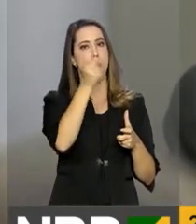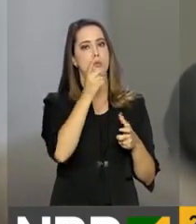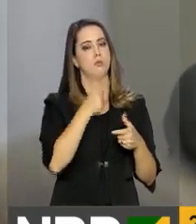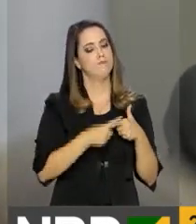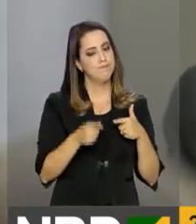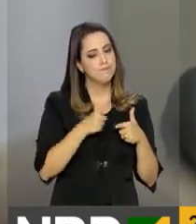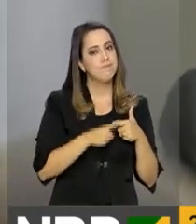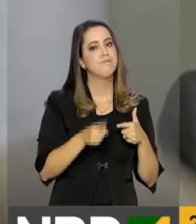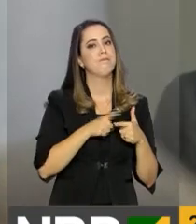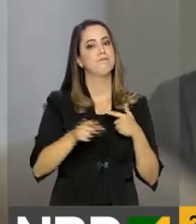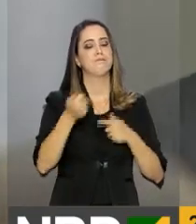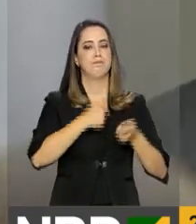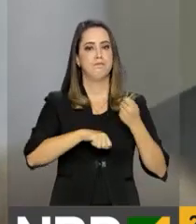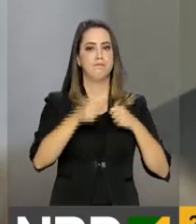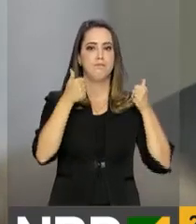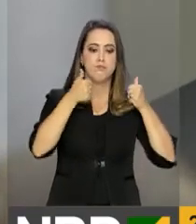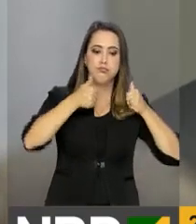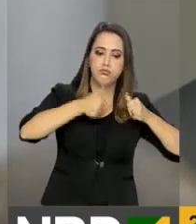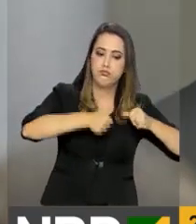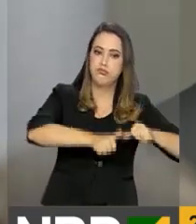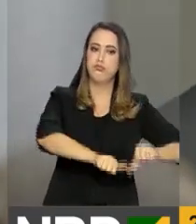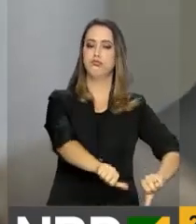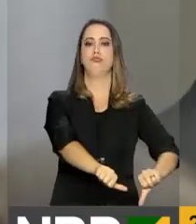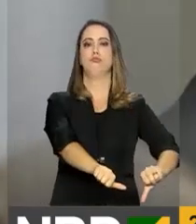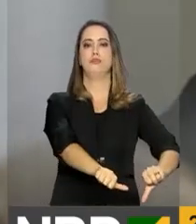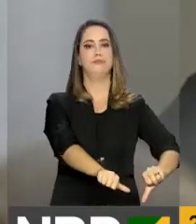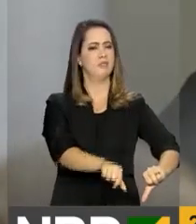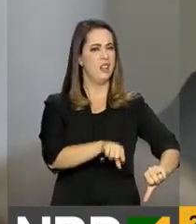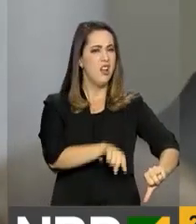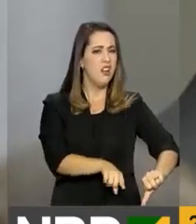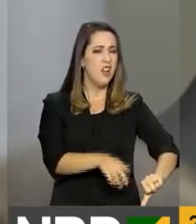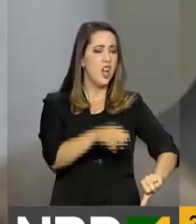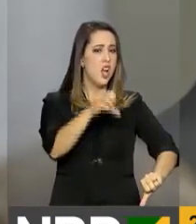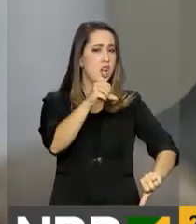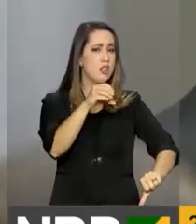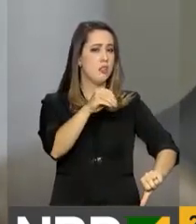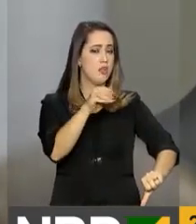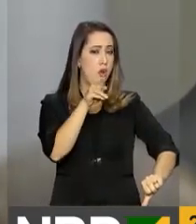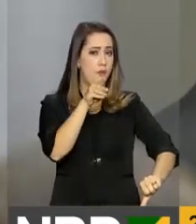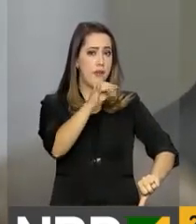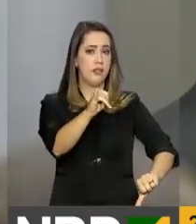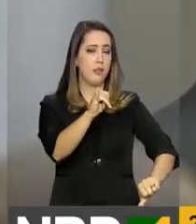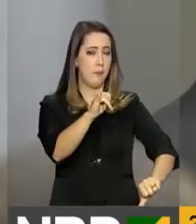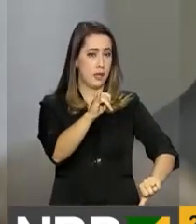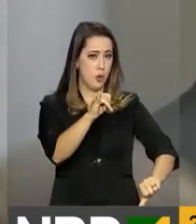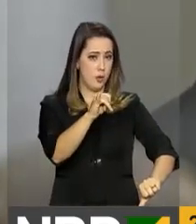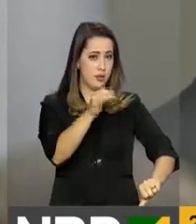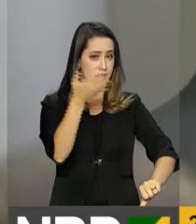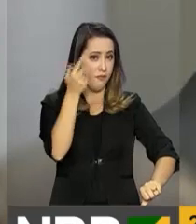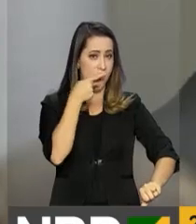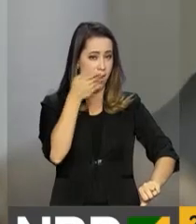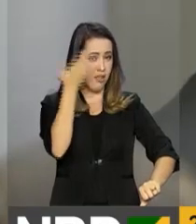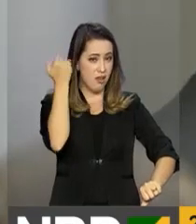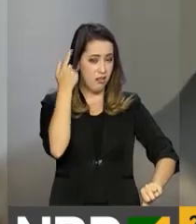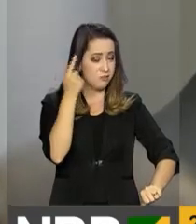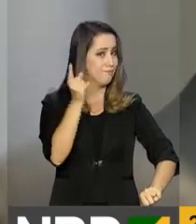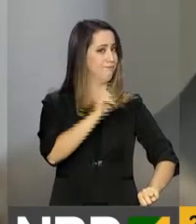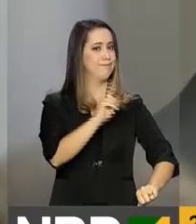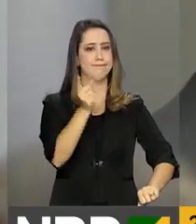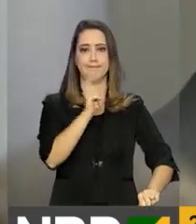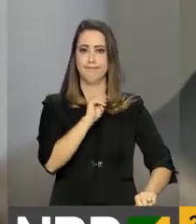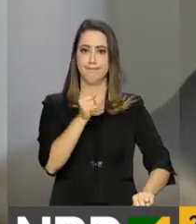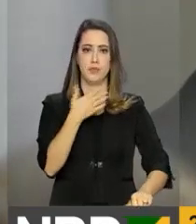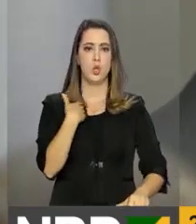recessão profunda. E o déficit nem era o de 90 bilhões, como houvera sido apontado pelo governo que